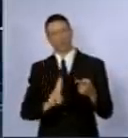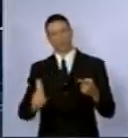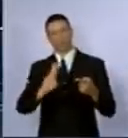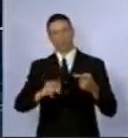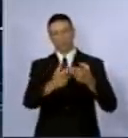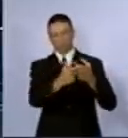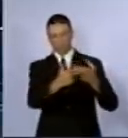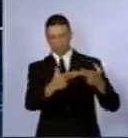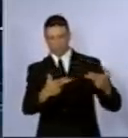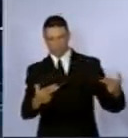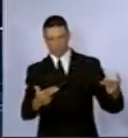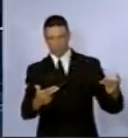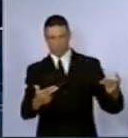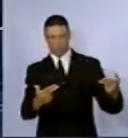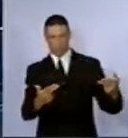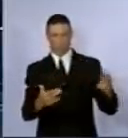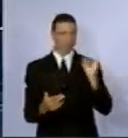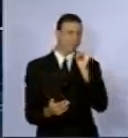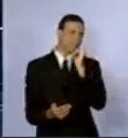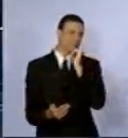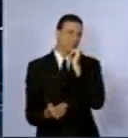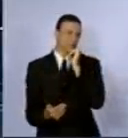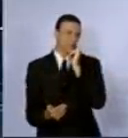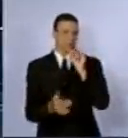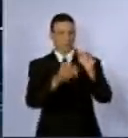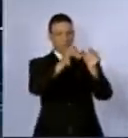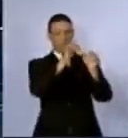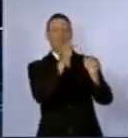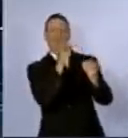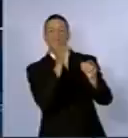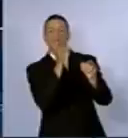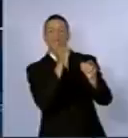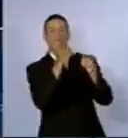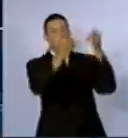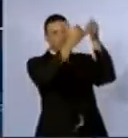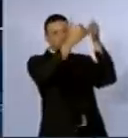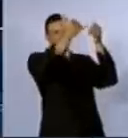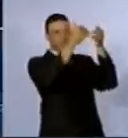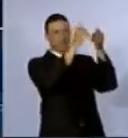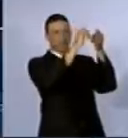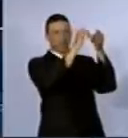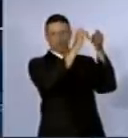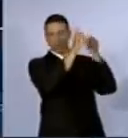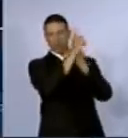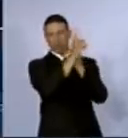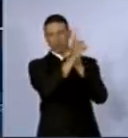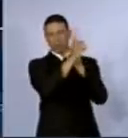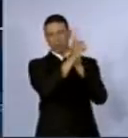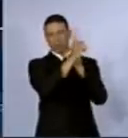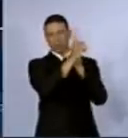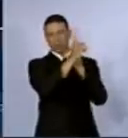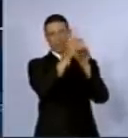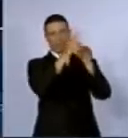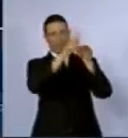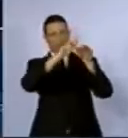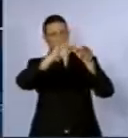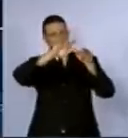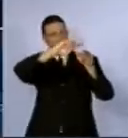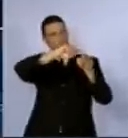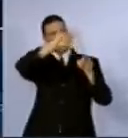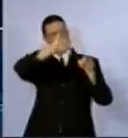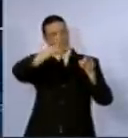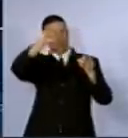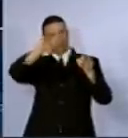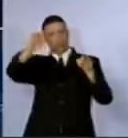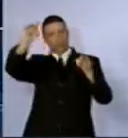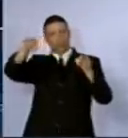quando nós pegamos a energia dessas linhas de 60 Hz, nós, na verdade, aumentamos as frequências. Ou existem